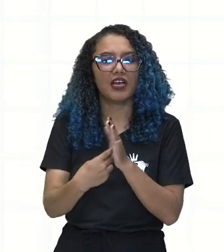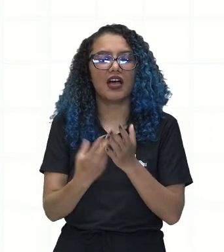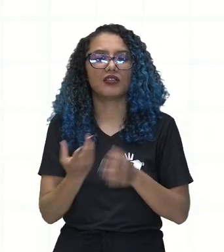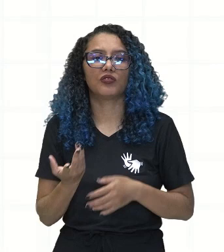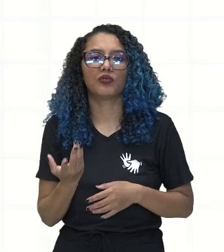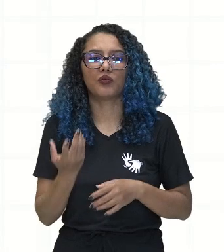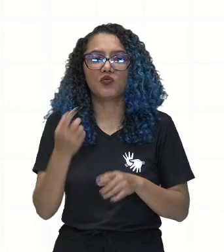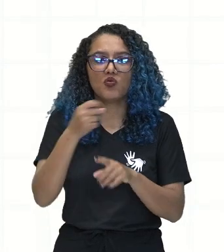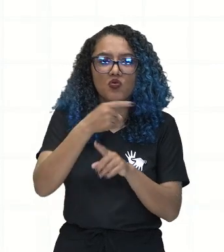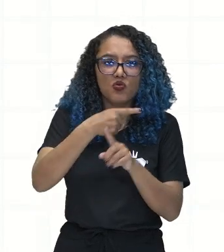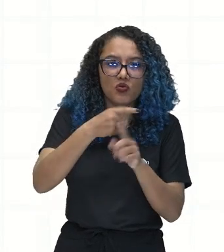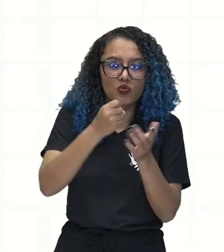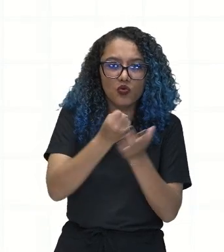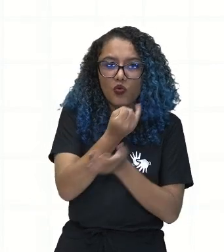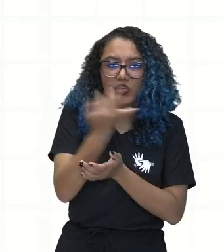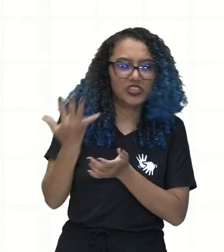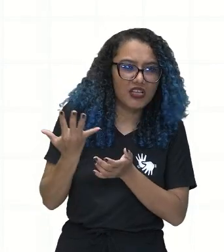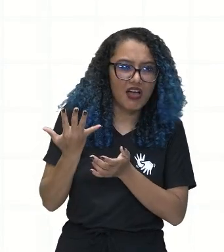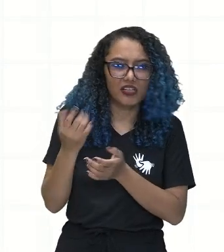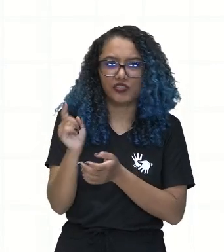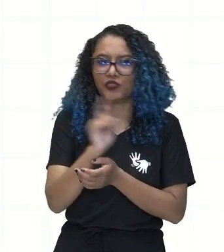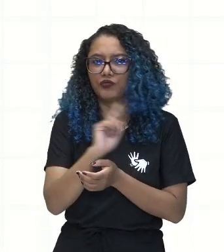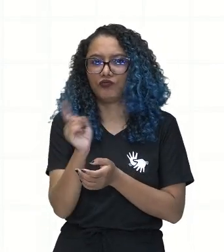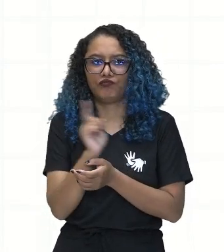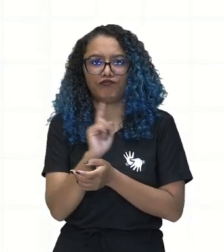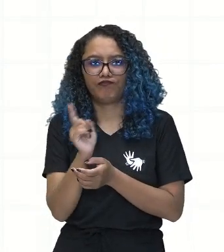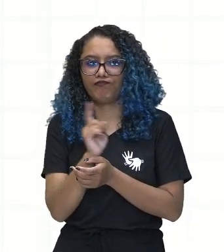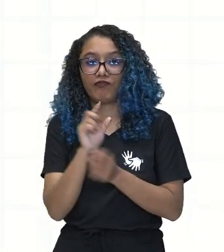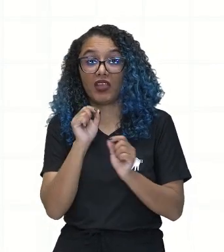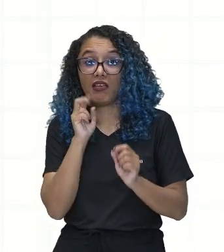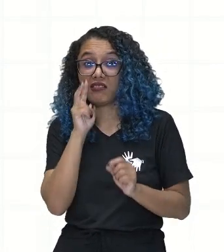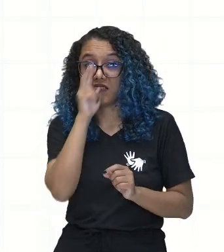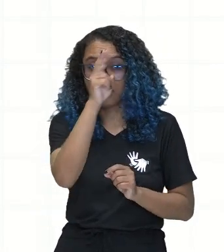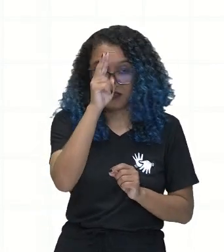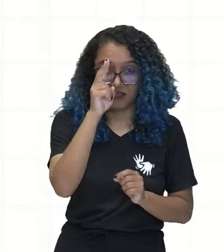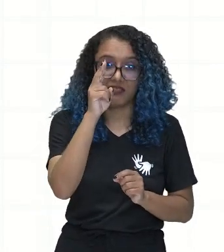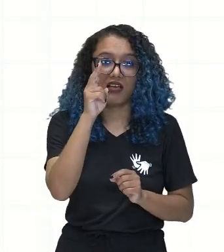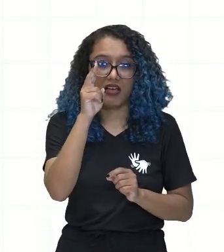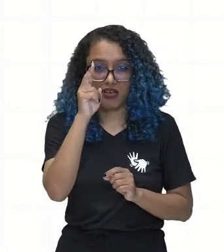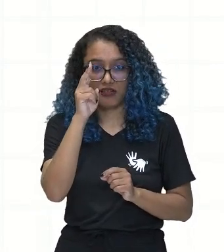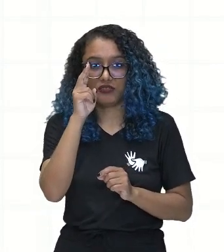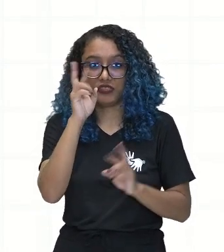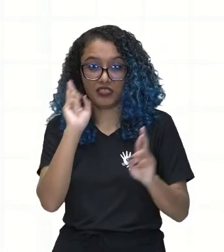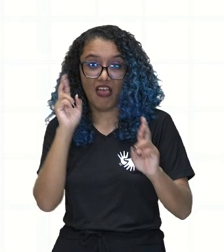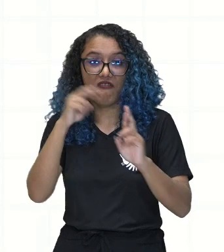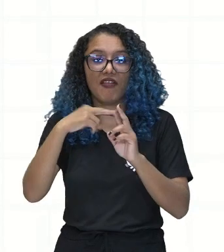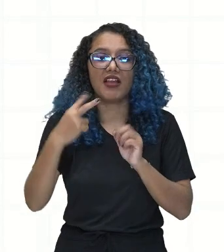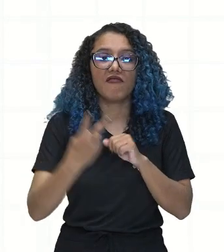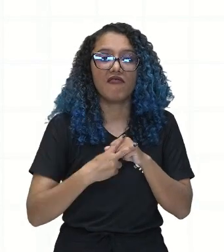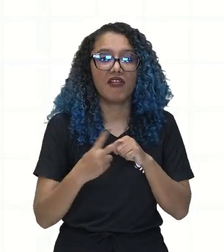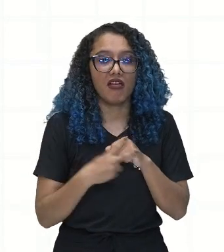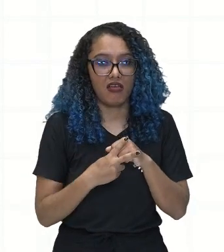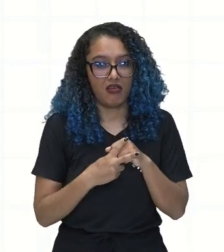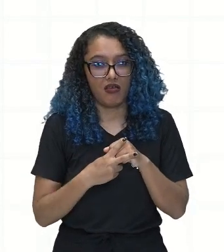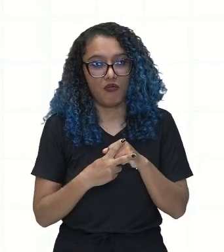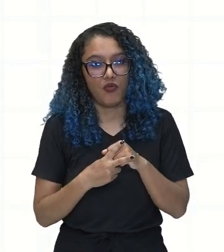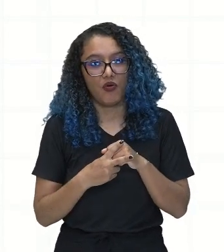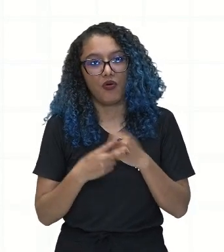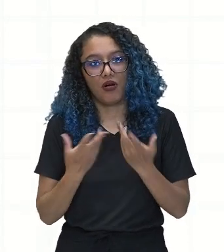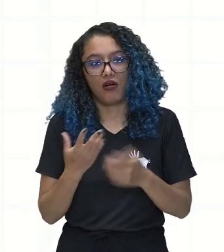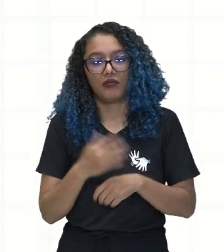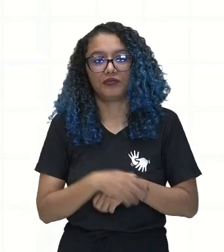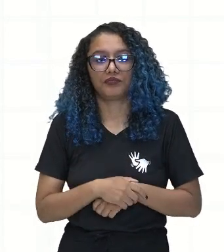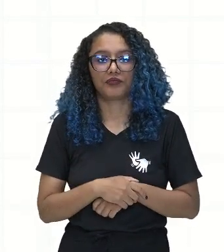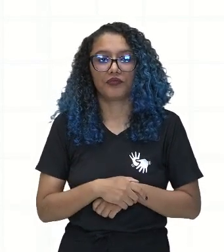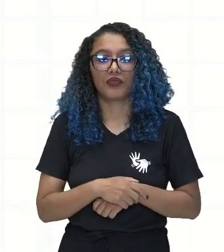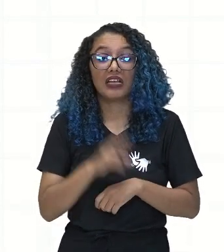não é isso, né? Isso aí é uma intensidade como ela ficou, está relacionado ao verbo. Ela ficou, qual a